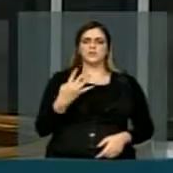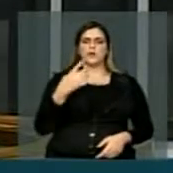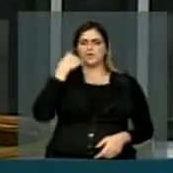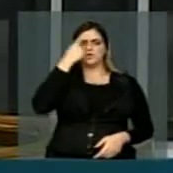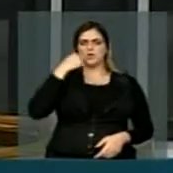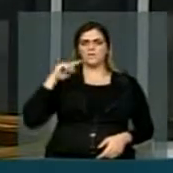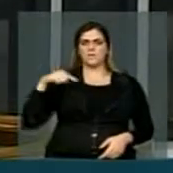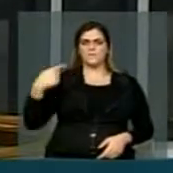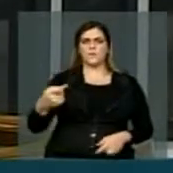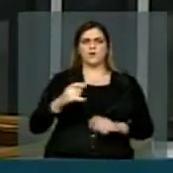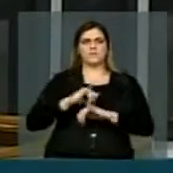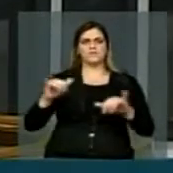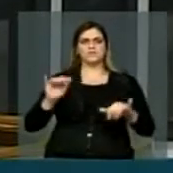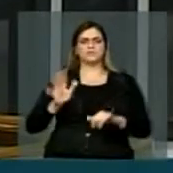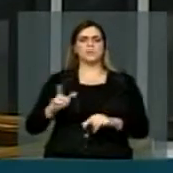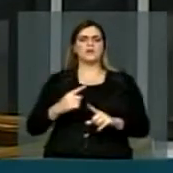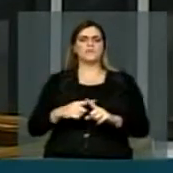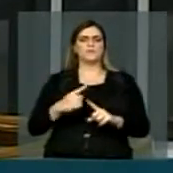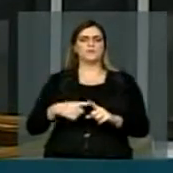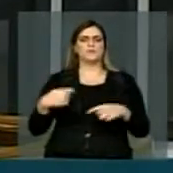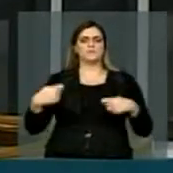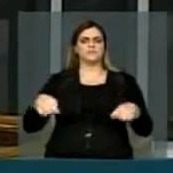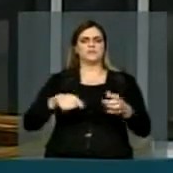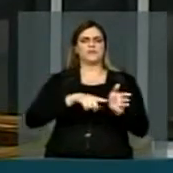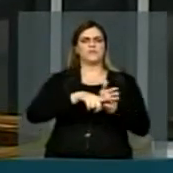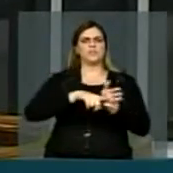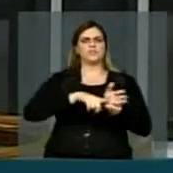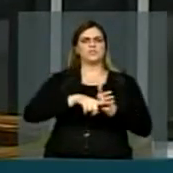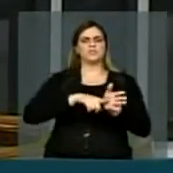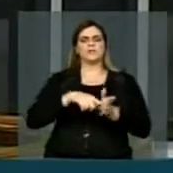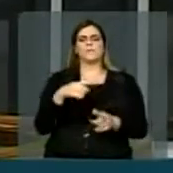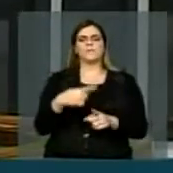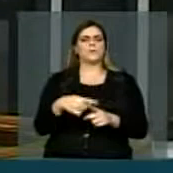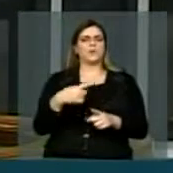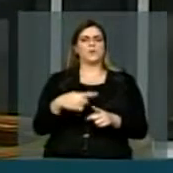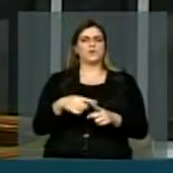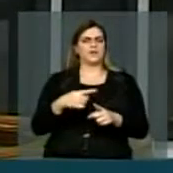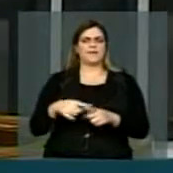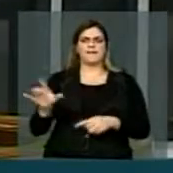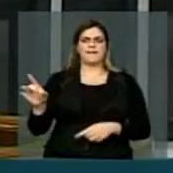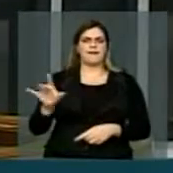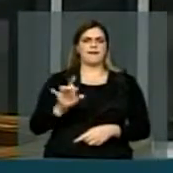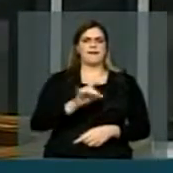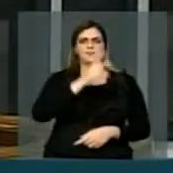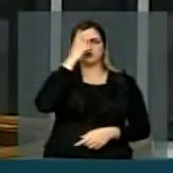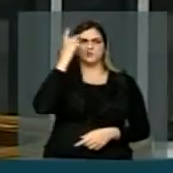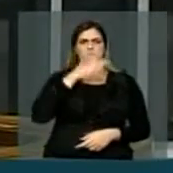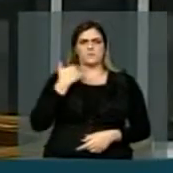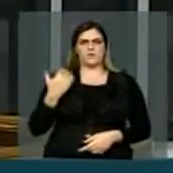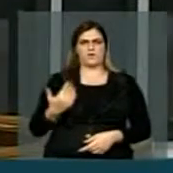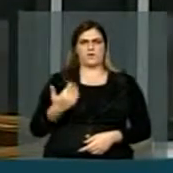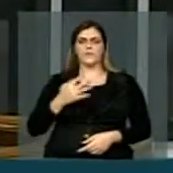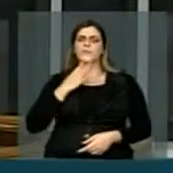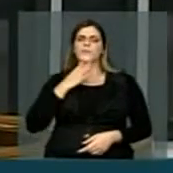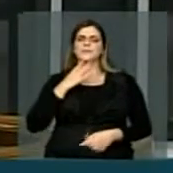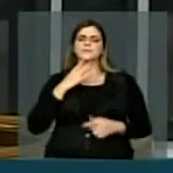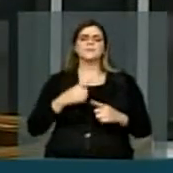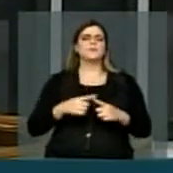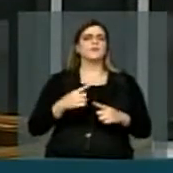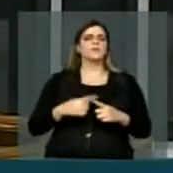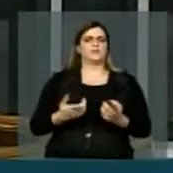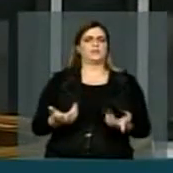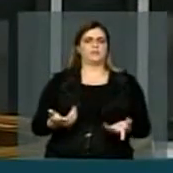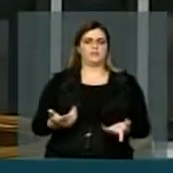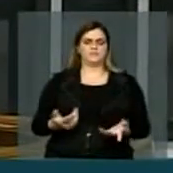o óbito, para que tenhamos investigação de cada uma dessas mortes e conhecermos assim as